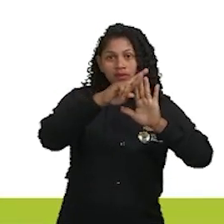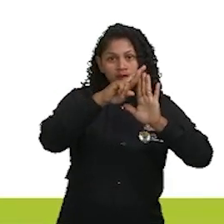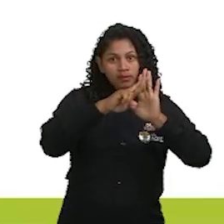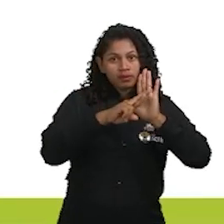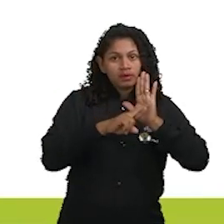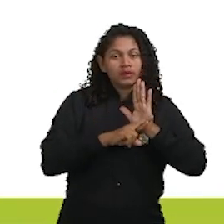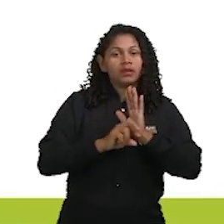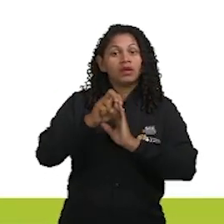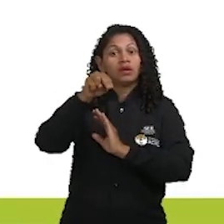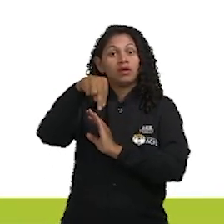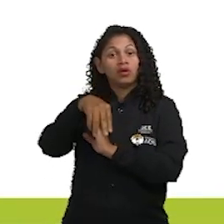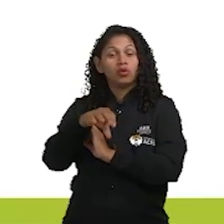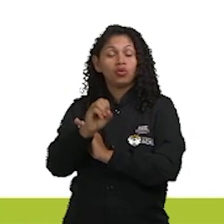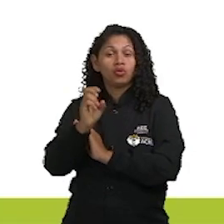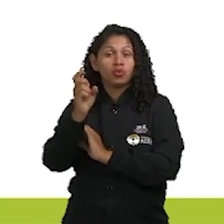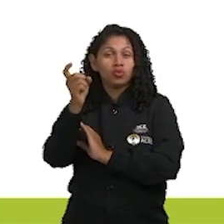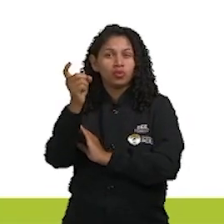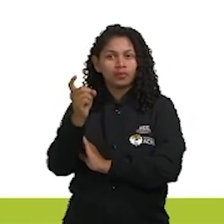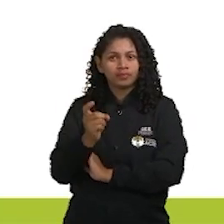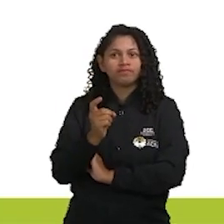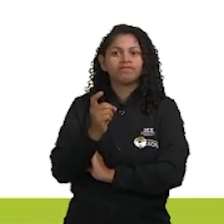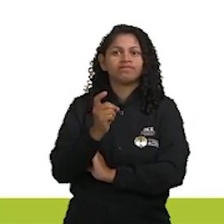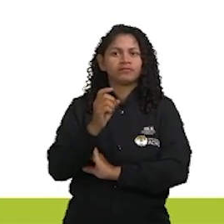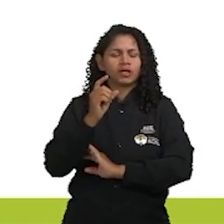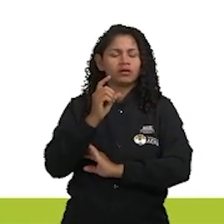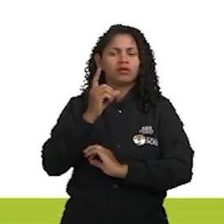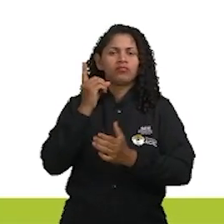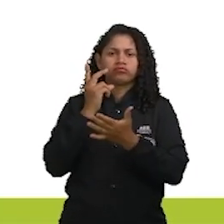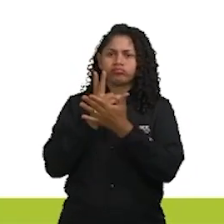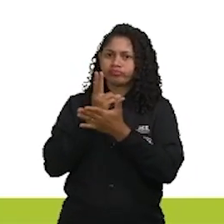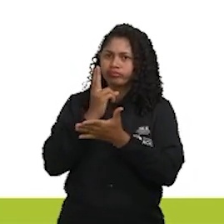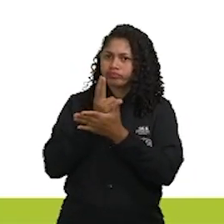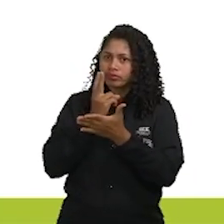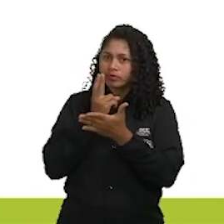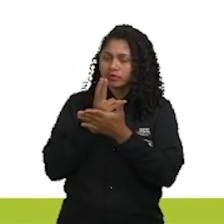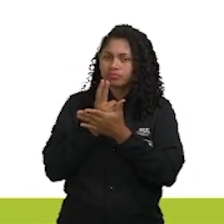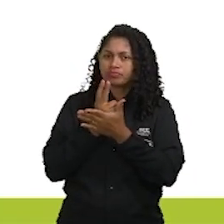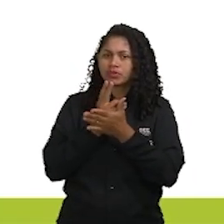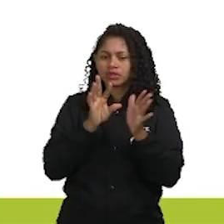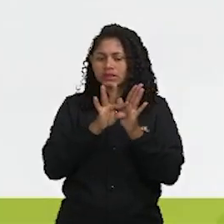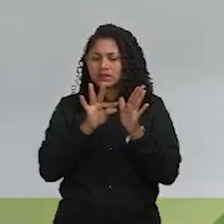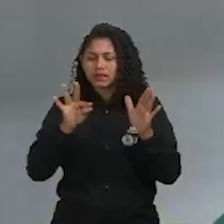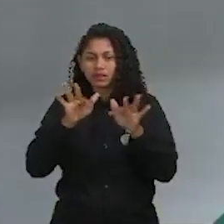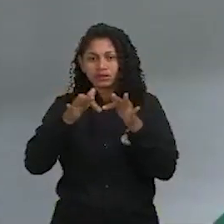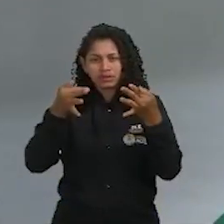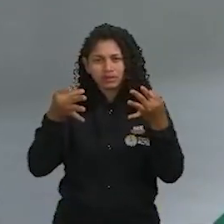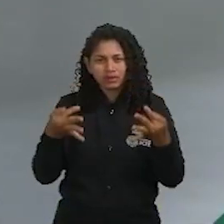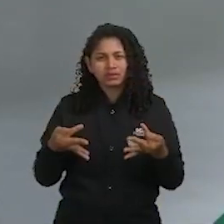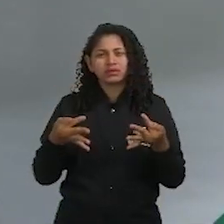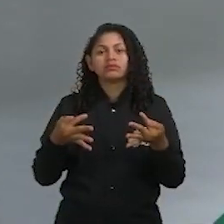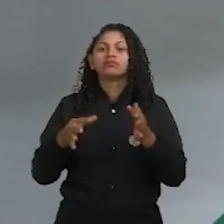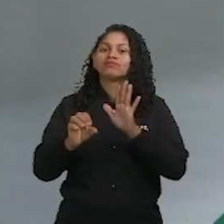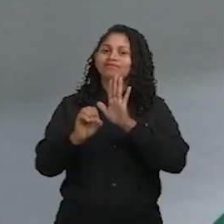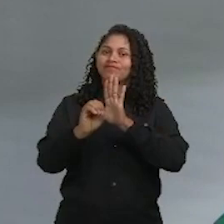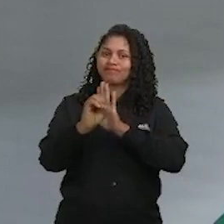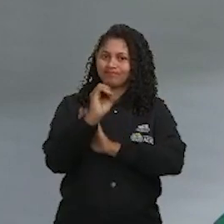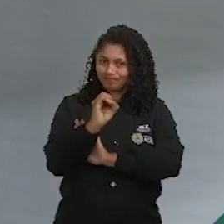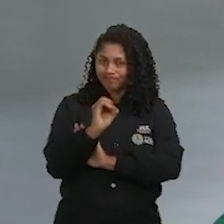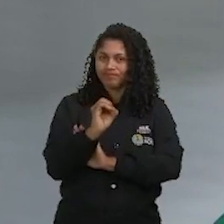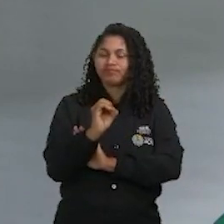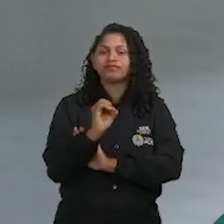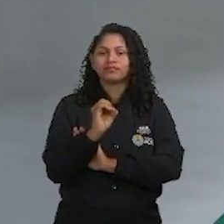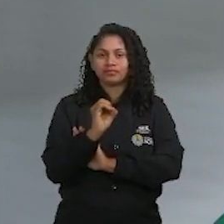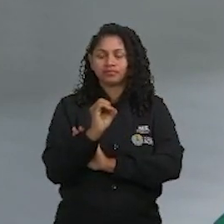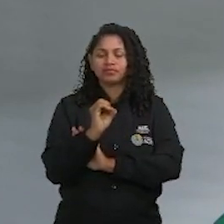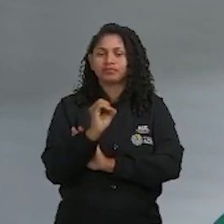substância simples, ela vai ser sempre 0. Então, essa é uma das regras que você não pode ter dúvida de